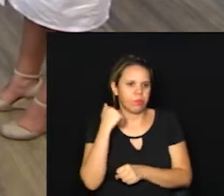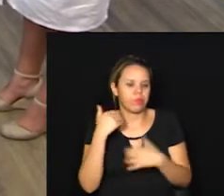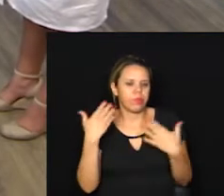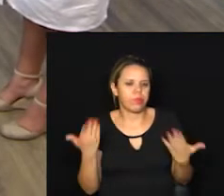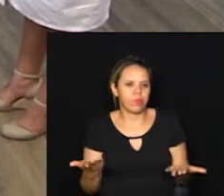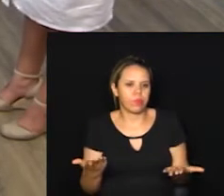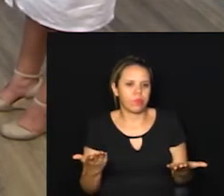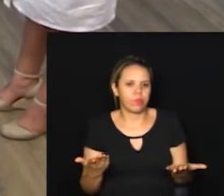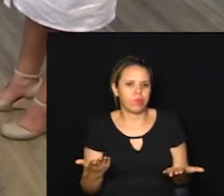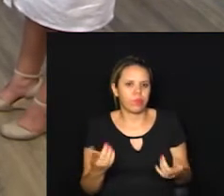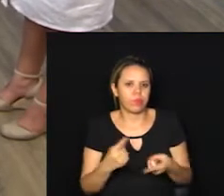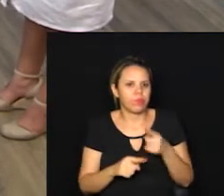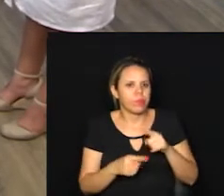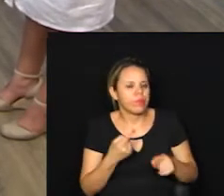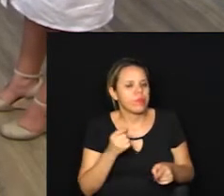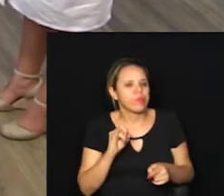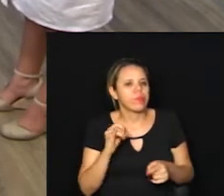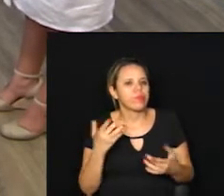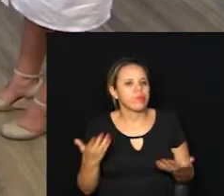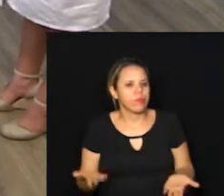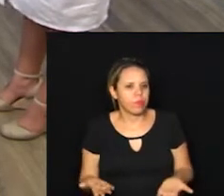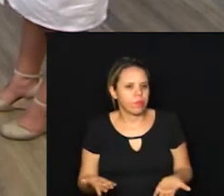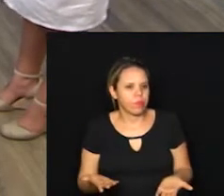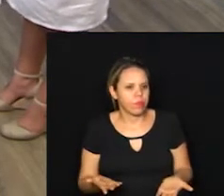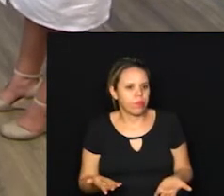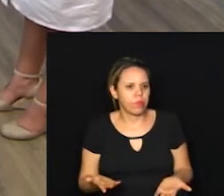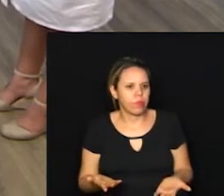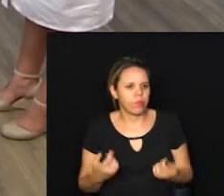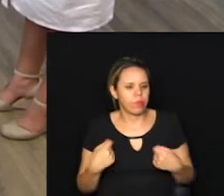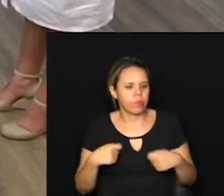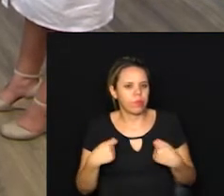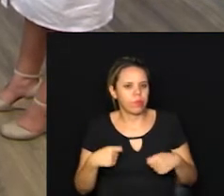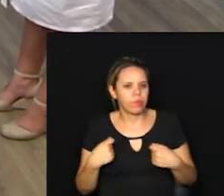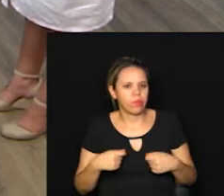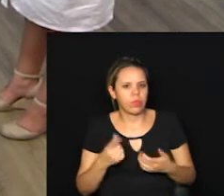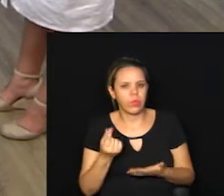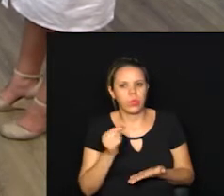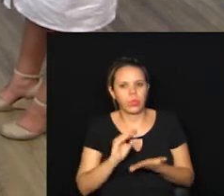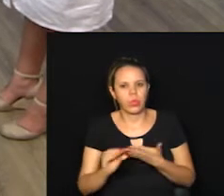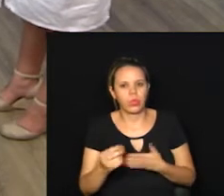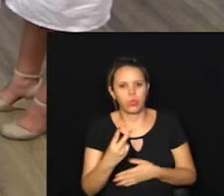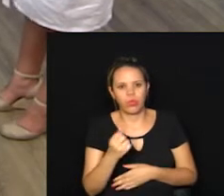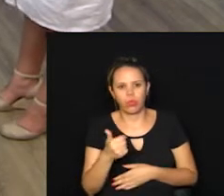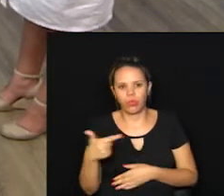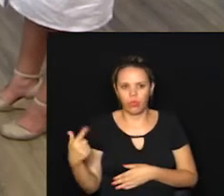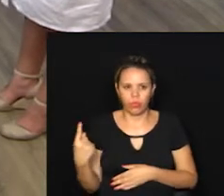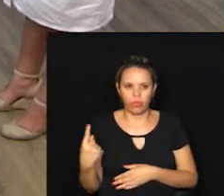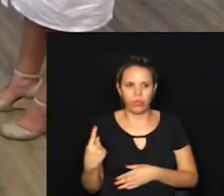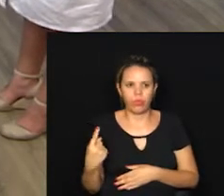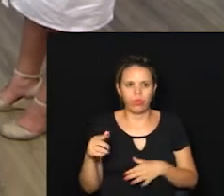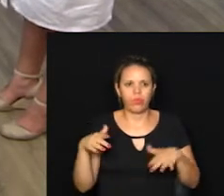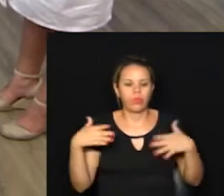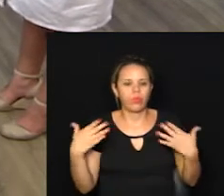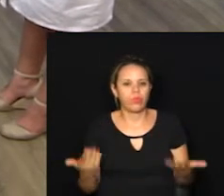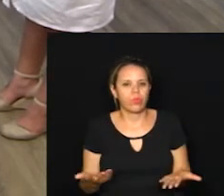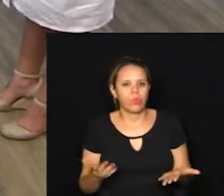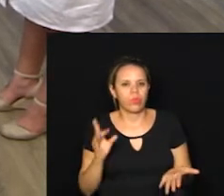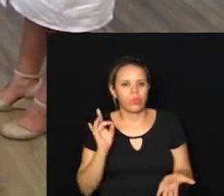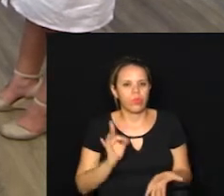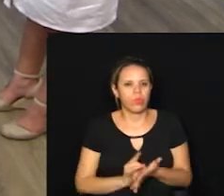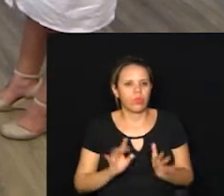é o fechamento e se esse fechamento, se vai precisar de mais verbas para 2021 e qual vai ser a